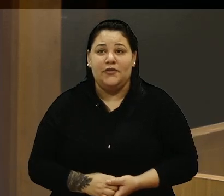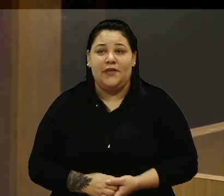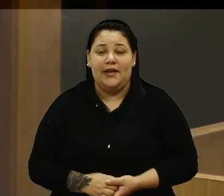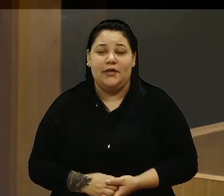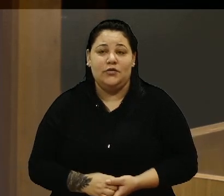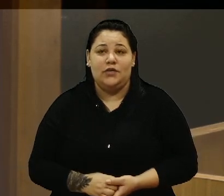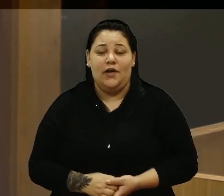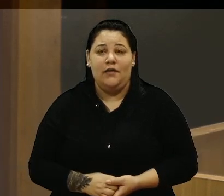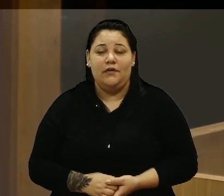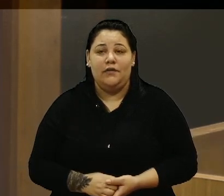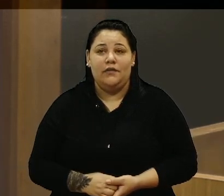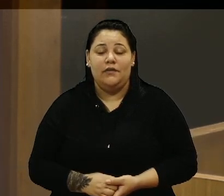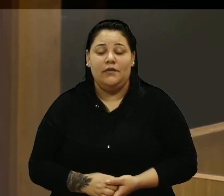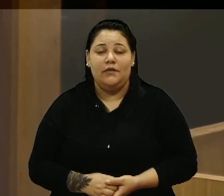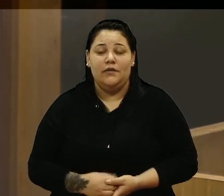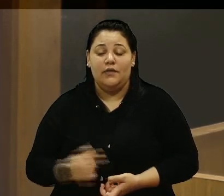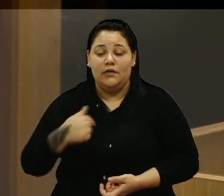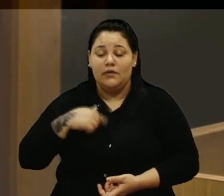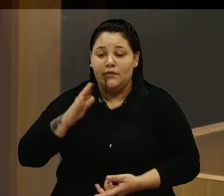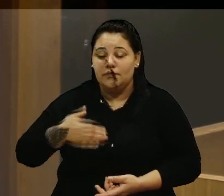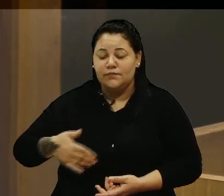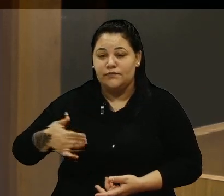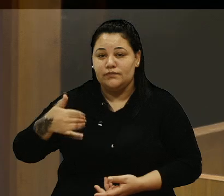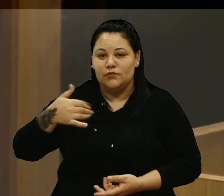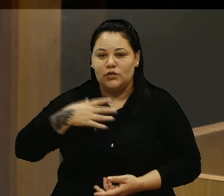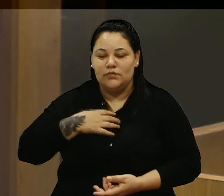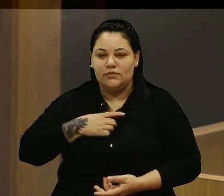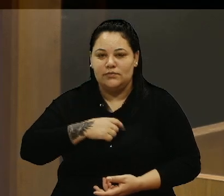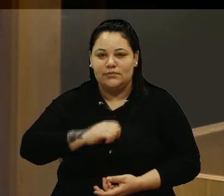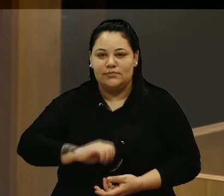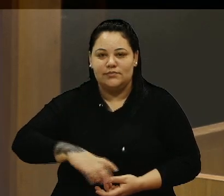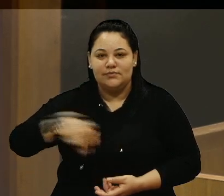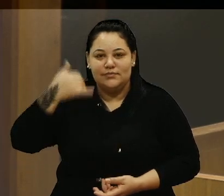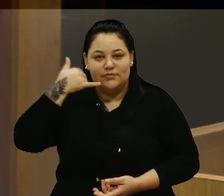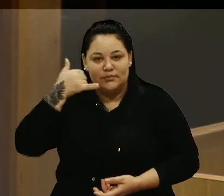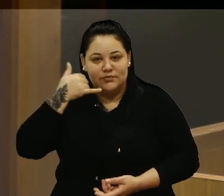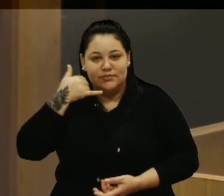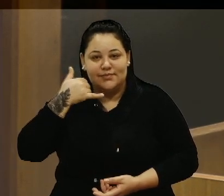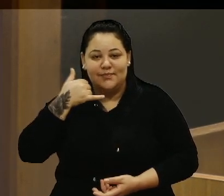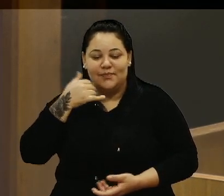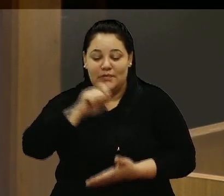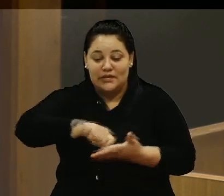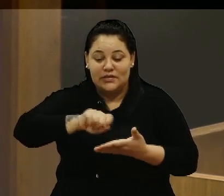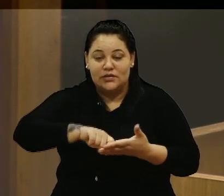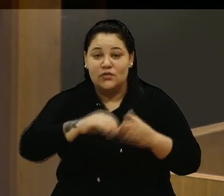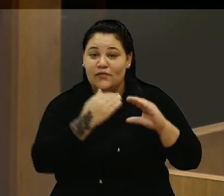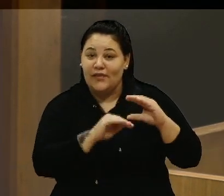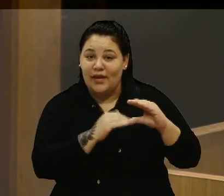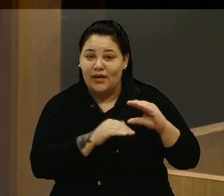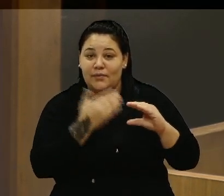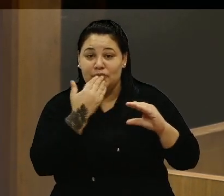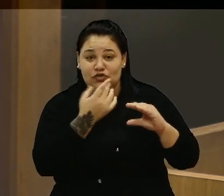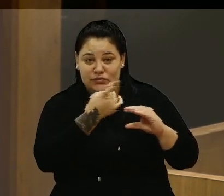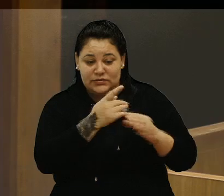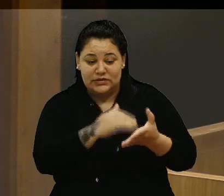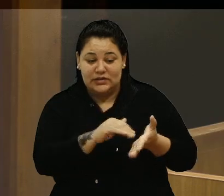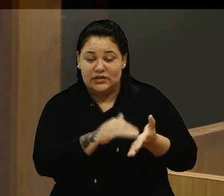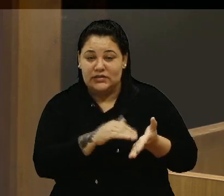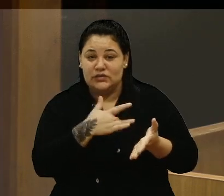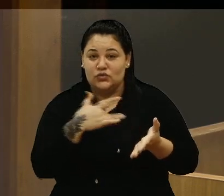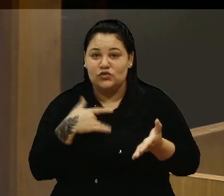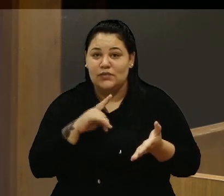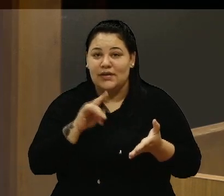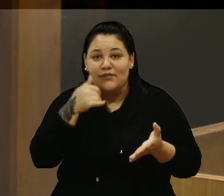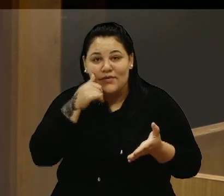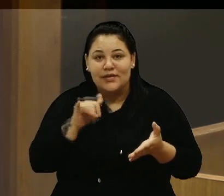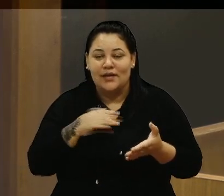solicitado por telefone, por escrito, para a Secretaria de Saúde, para que não ocorressem esses equívocos. E